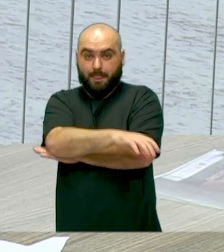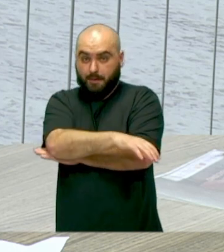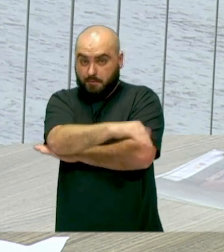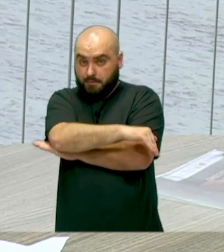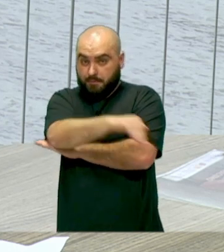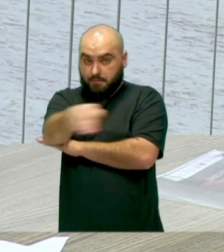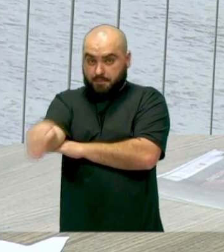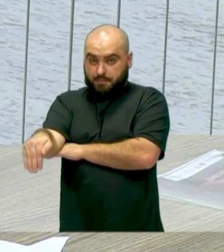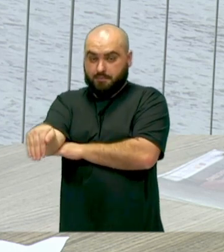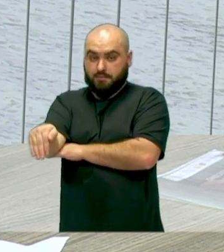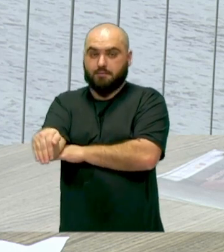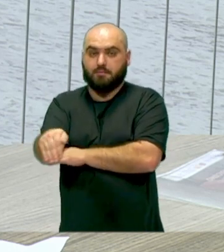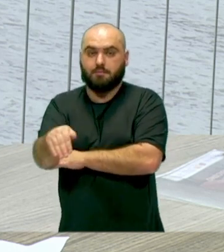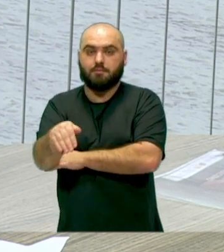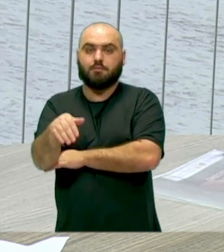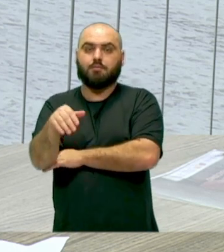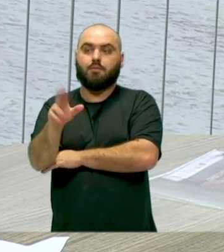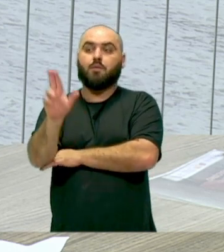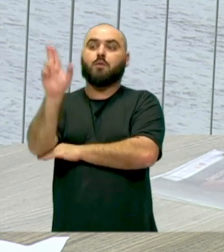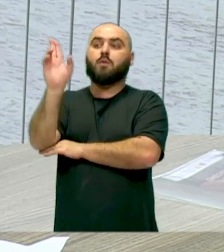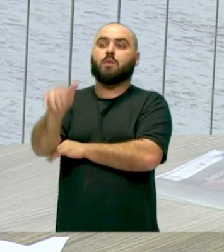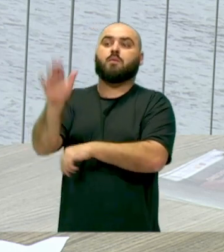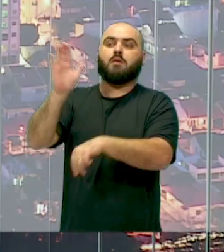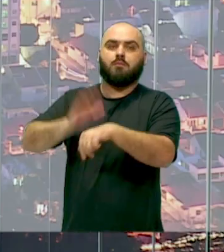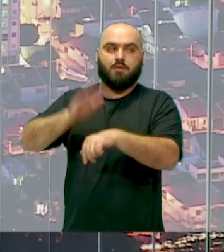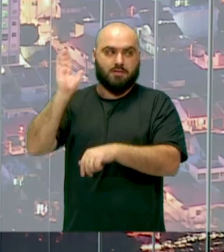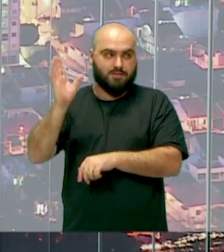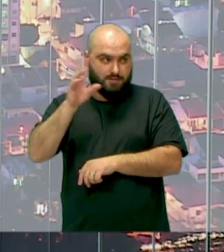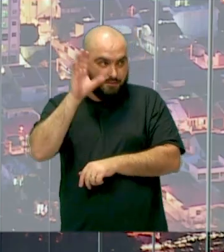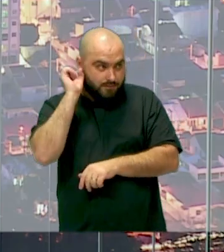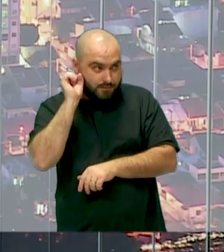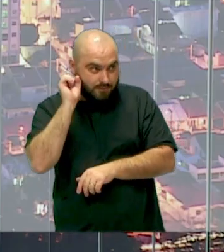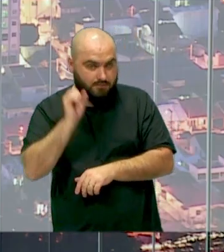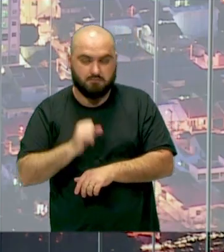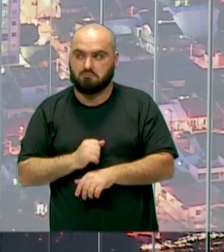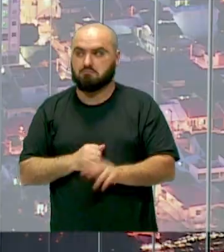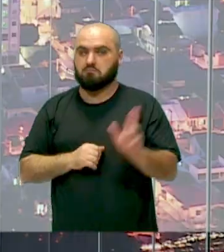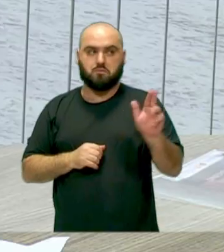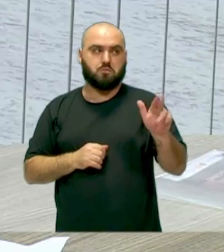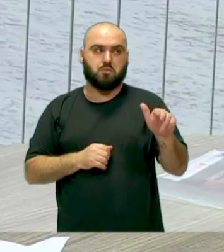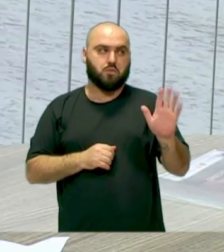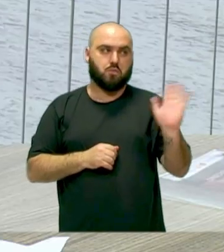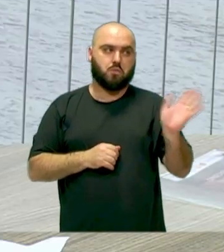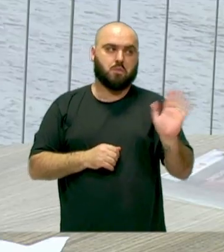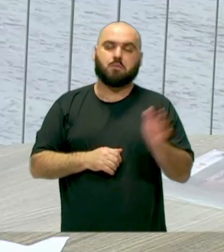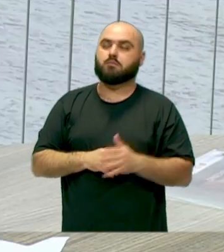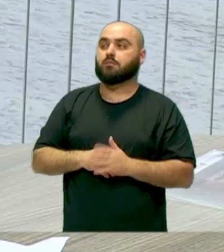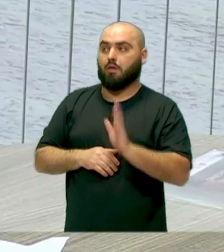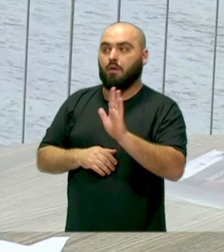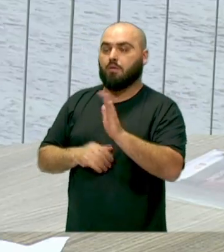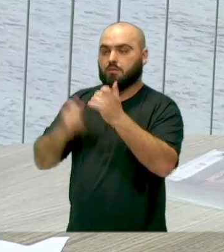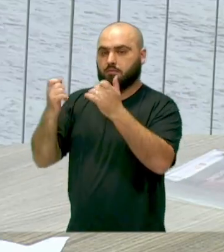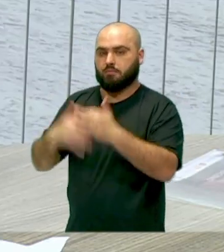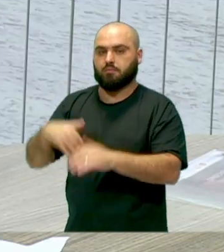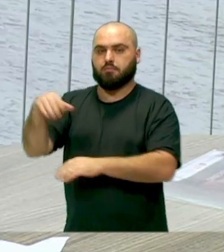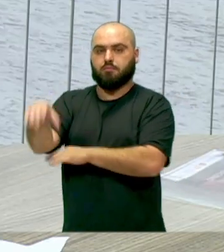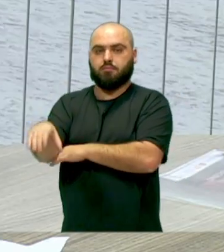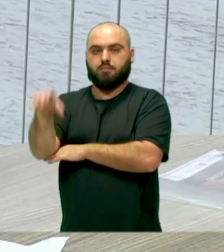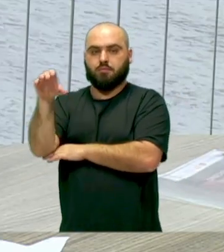e existe a Porta do Nunca Mais. Tu já ouviu falar? Não ouvi falar. Nunca mais. Esse porto, ele